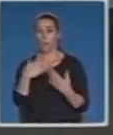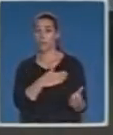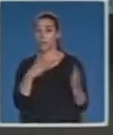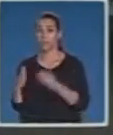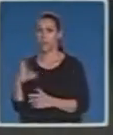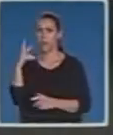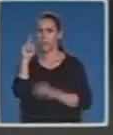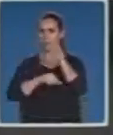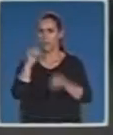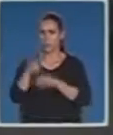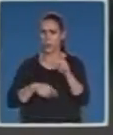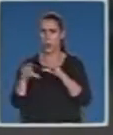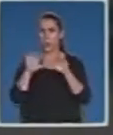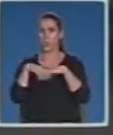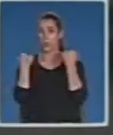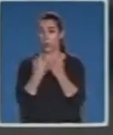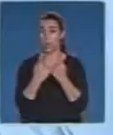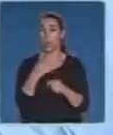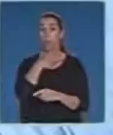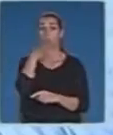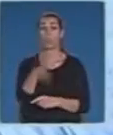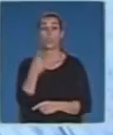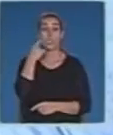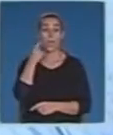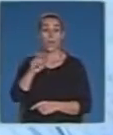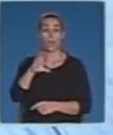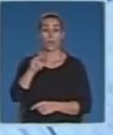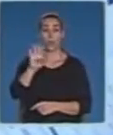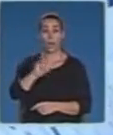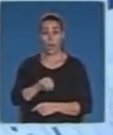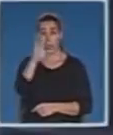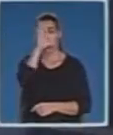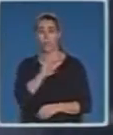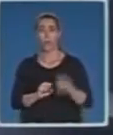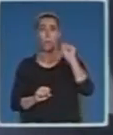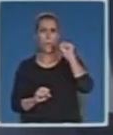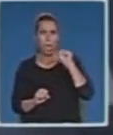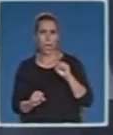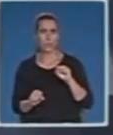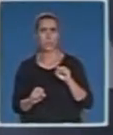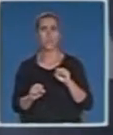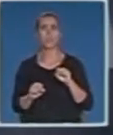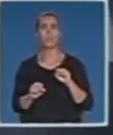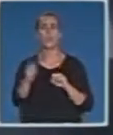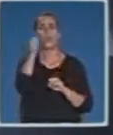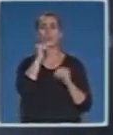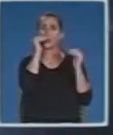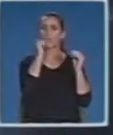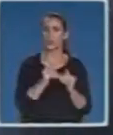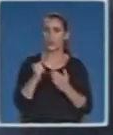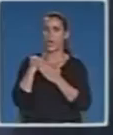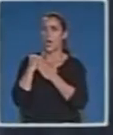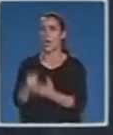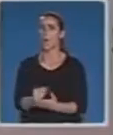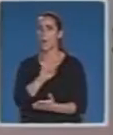comunicação social, depois de ter dito na Rádio Cais que num governo PSD vão ser menos os assessores e mais os apoios à